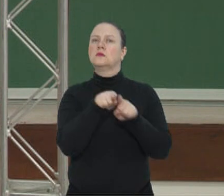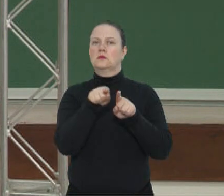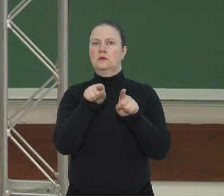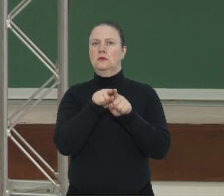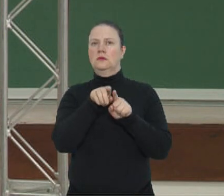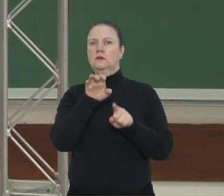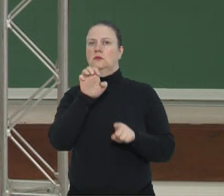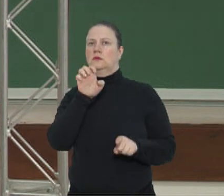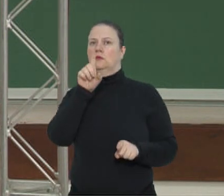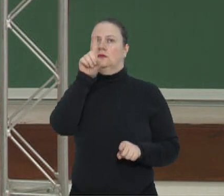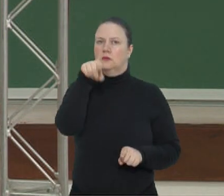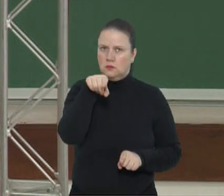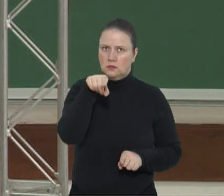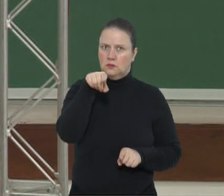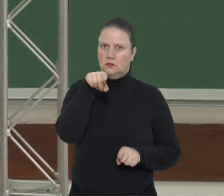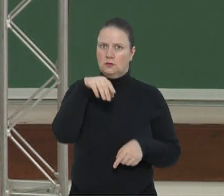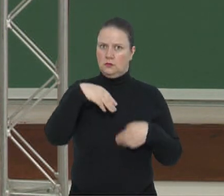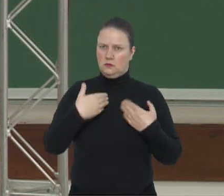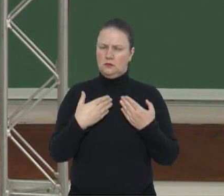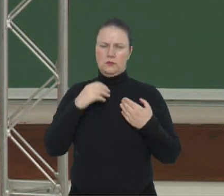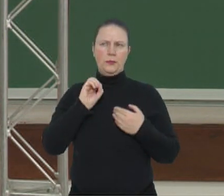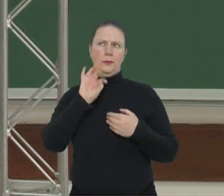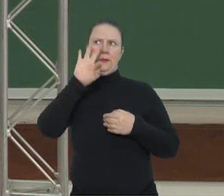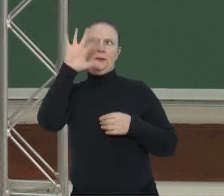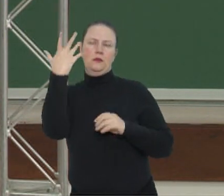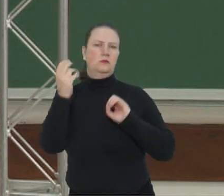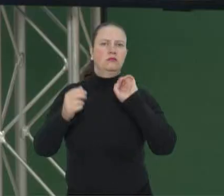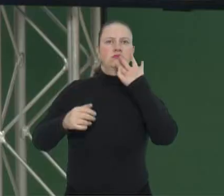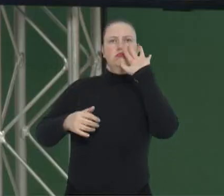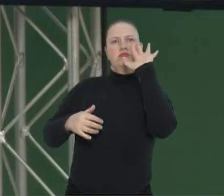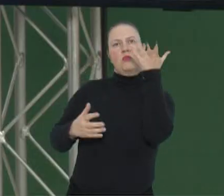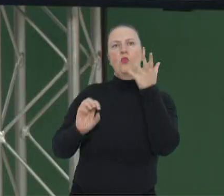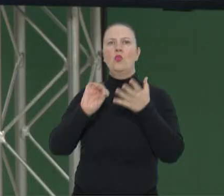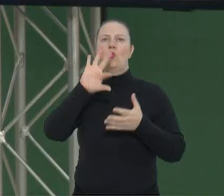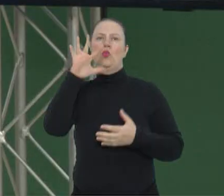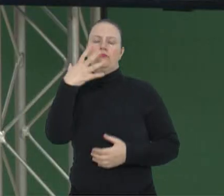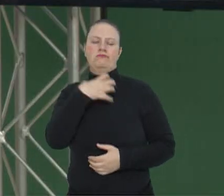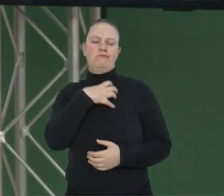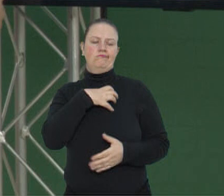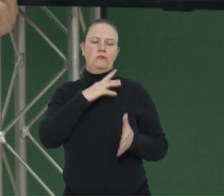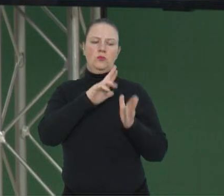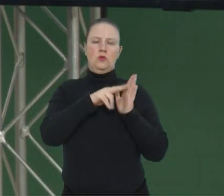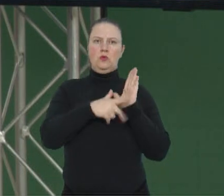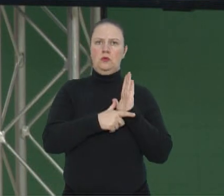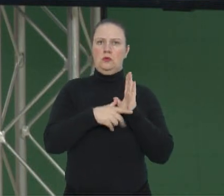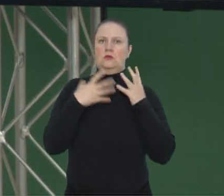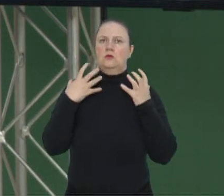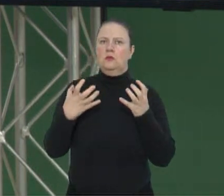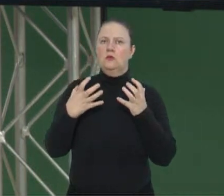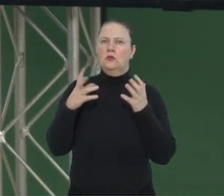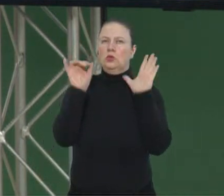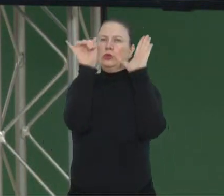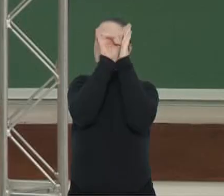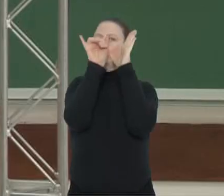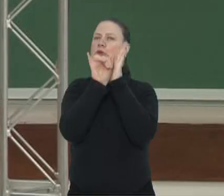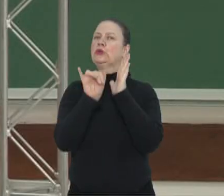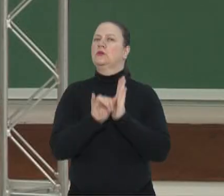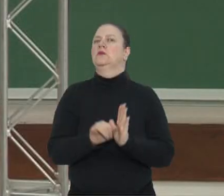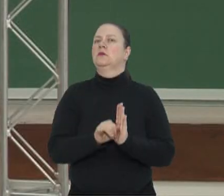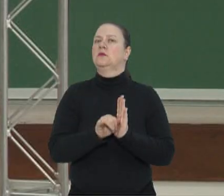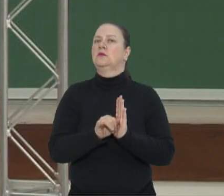es, e vários outros fatos, vários outros sentidos, sentimentos. Eu quero que vocês identifiquem pelo